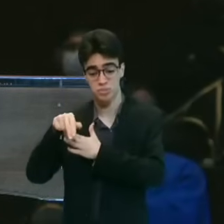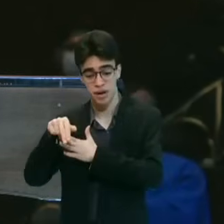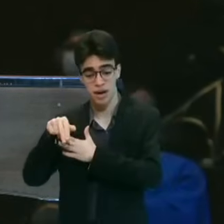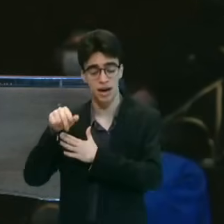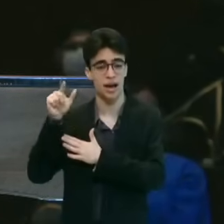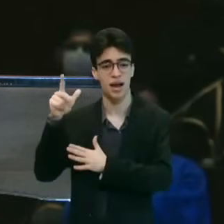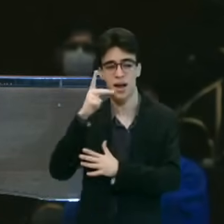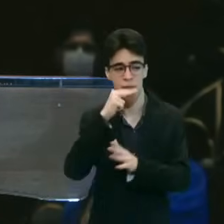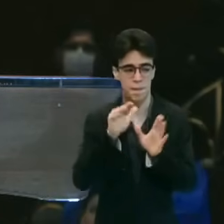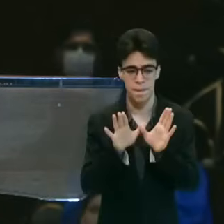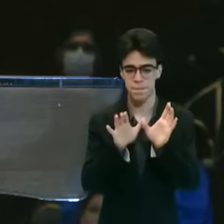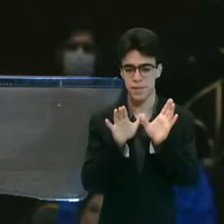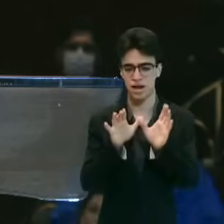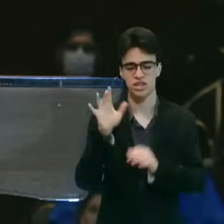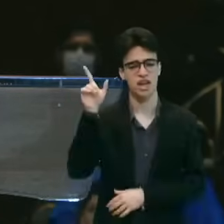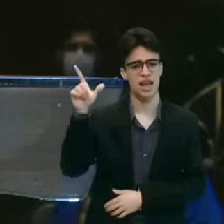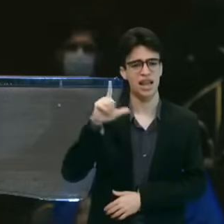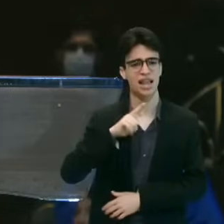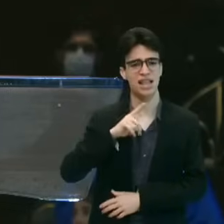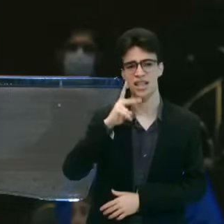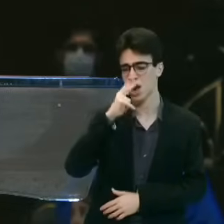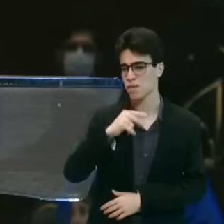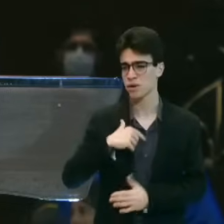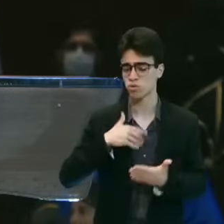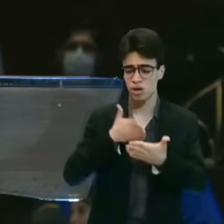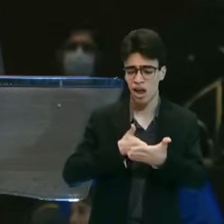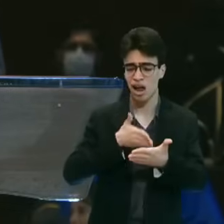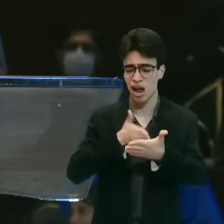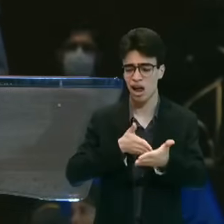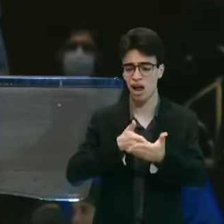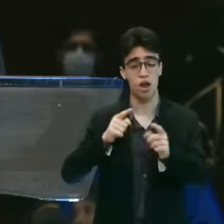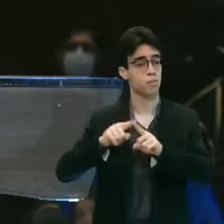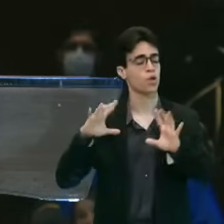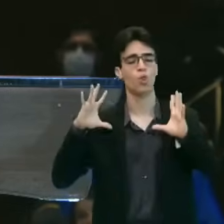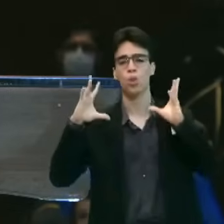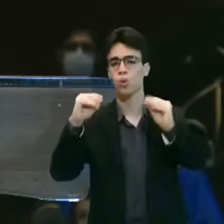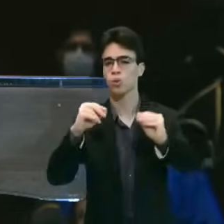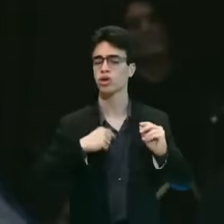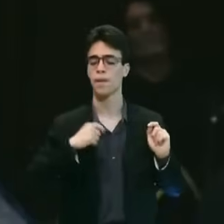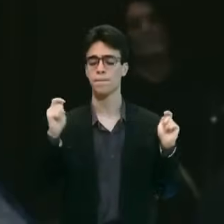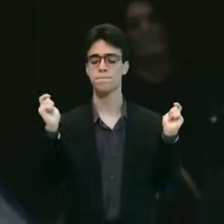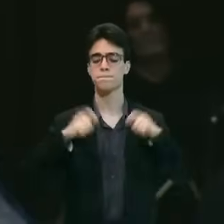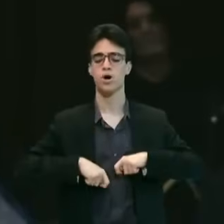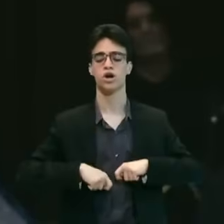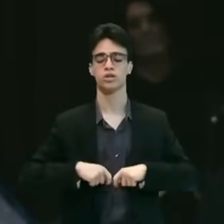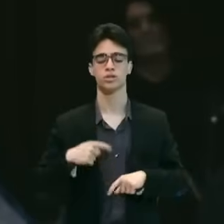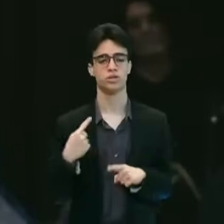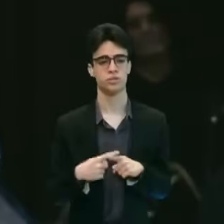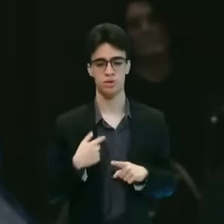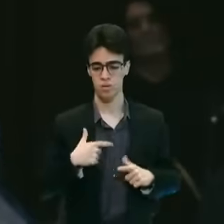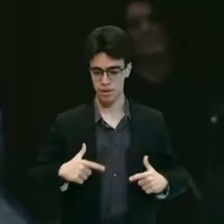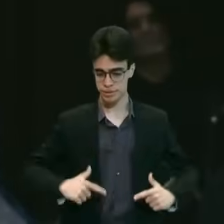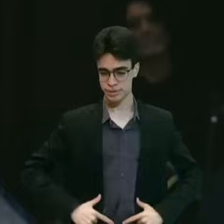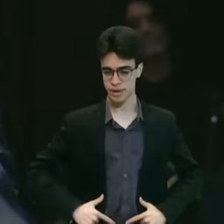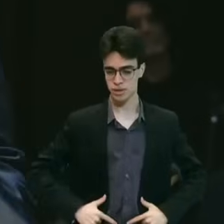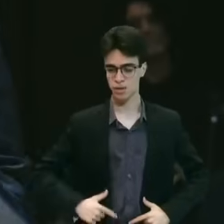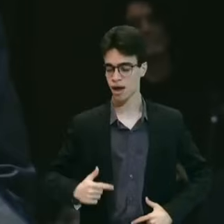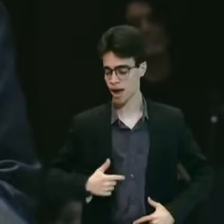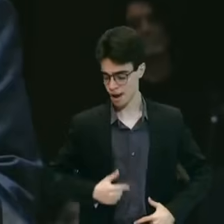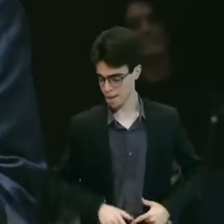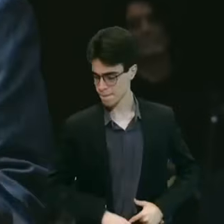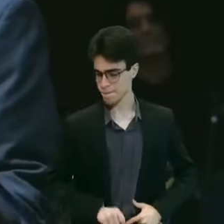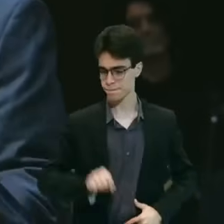homem limitado, ele pode fazer tudo, porque ele tem um cinto de utilidade cheio